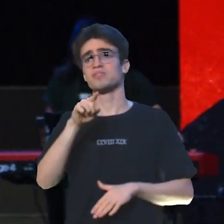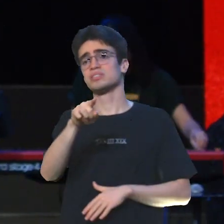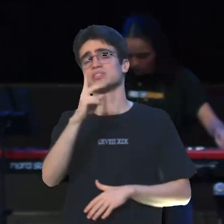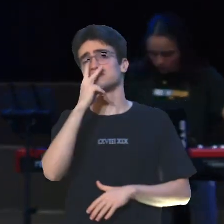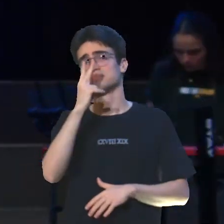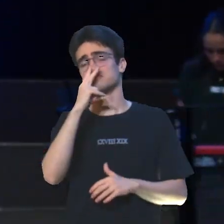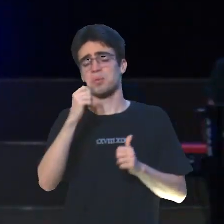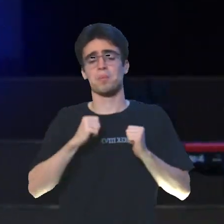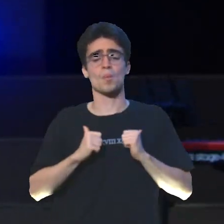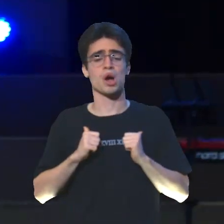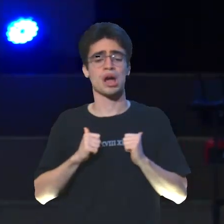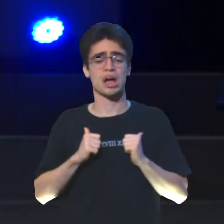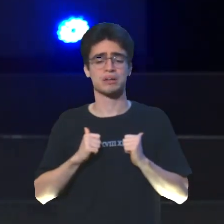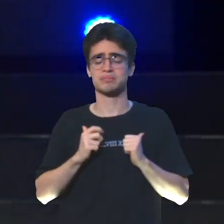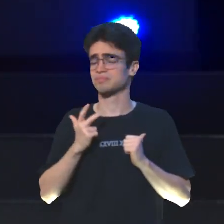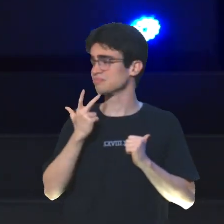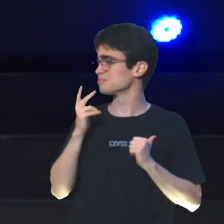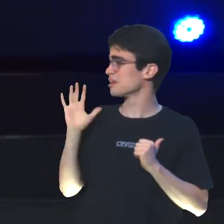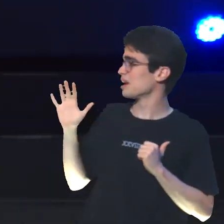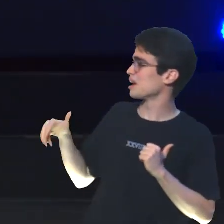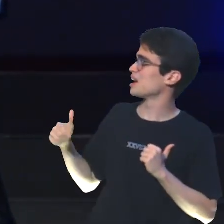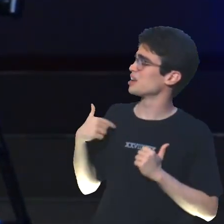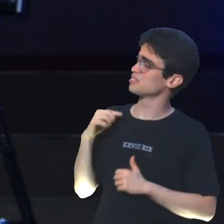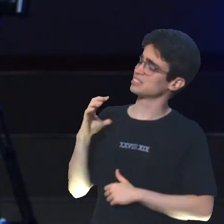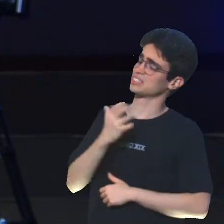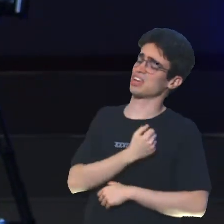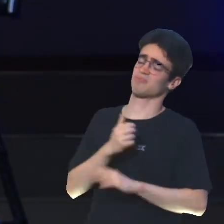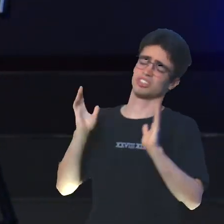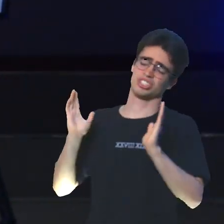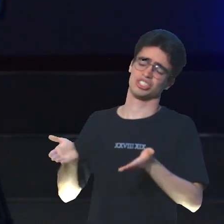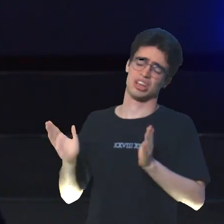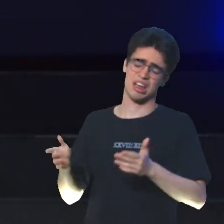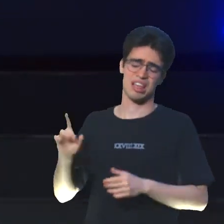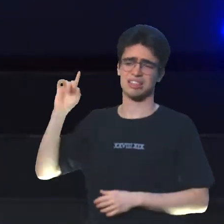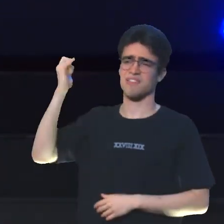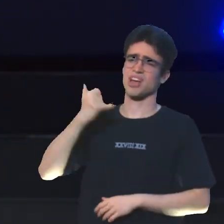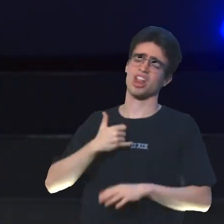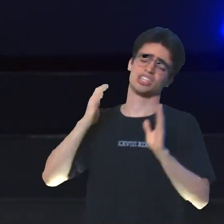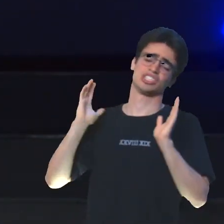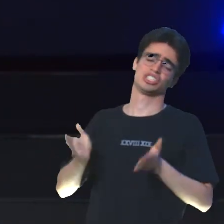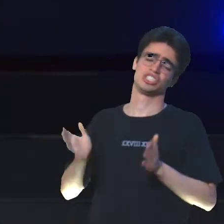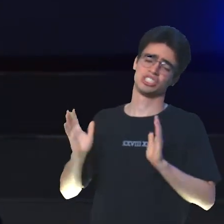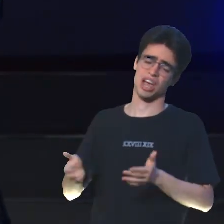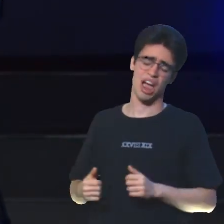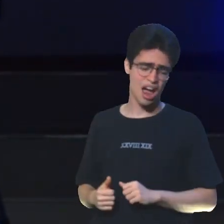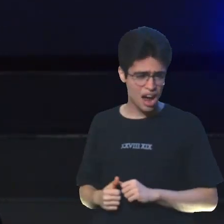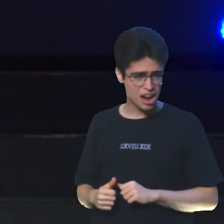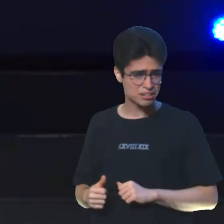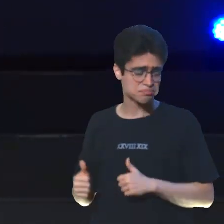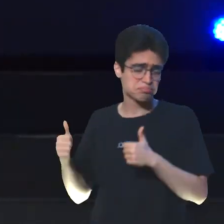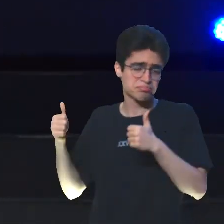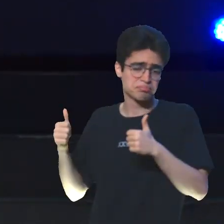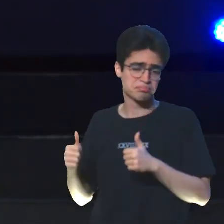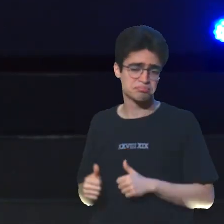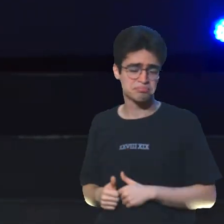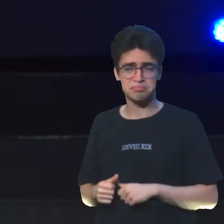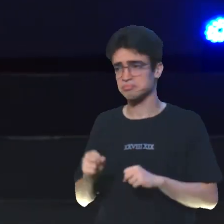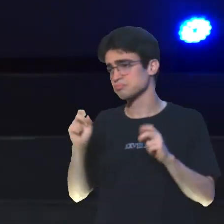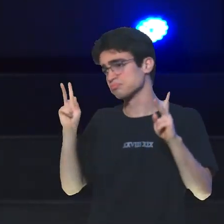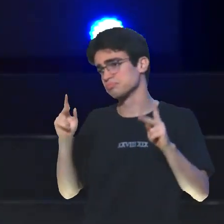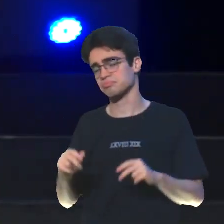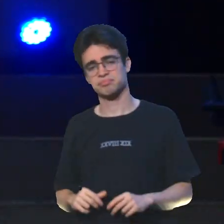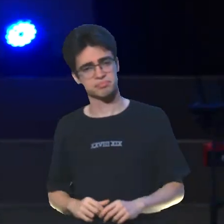pacífico. Ah, eu tenho aqui, já fui salvo, Deus já falou comigo, estou bem com o